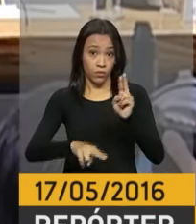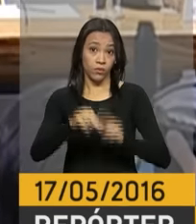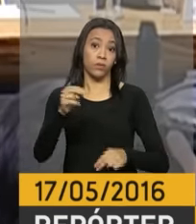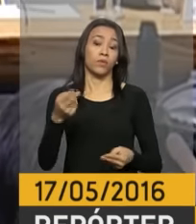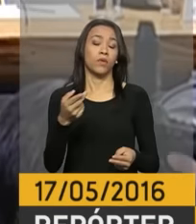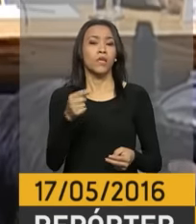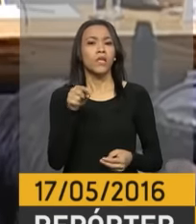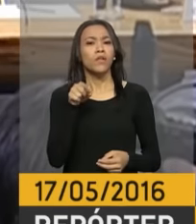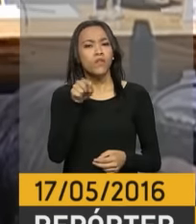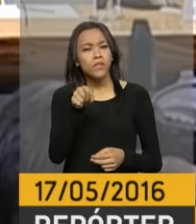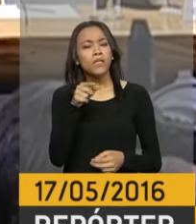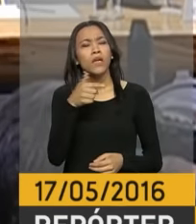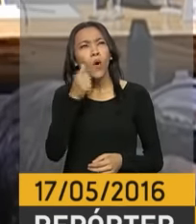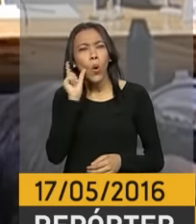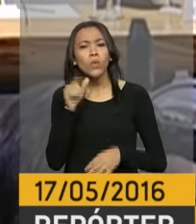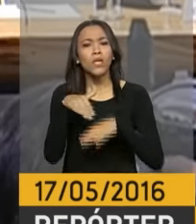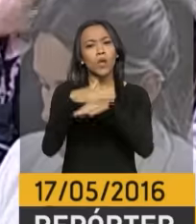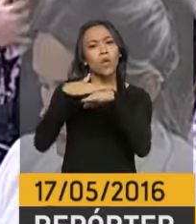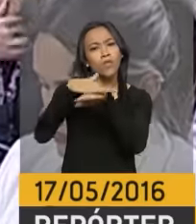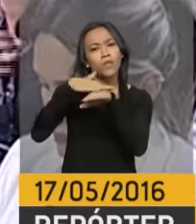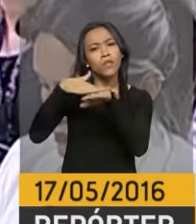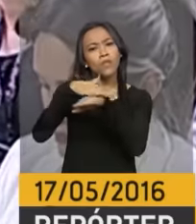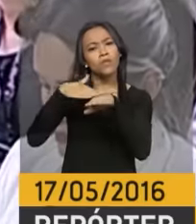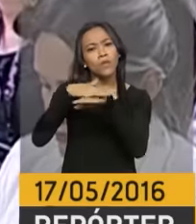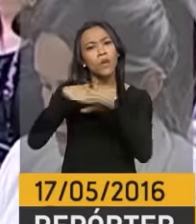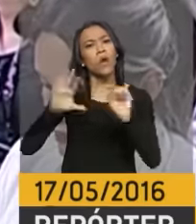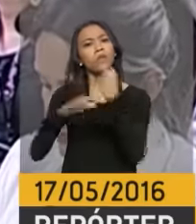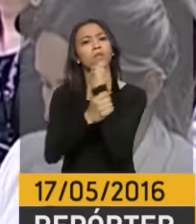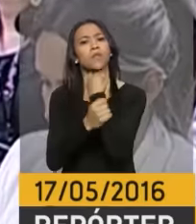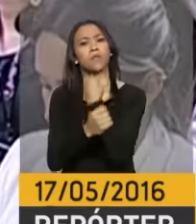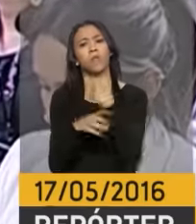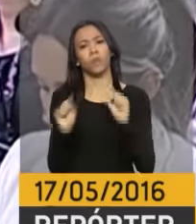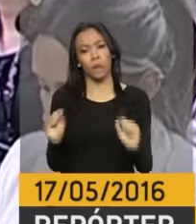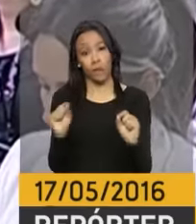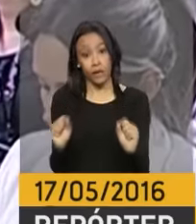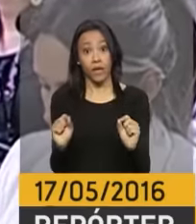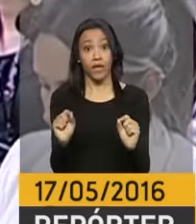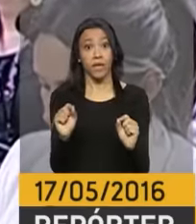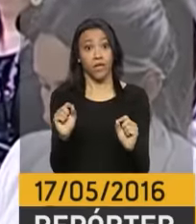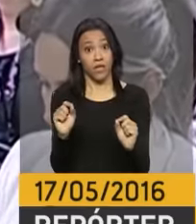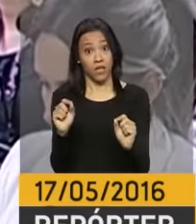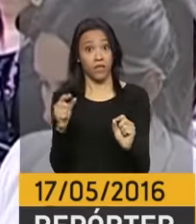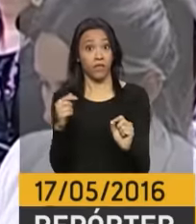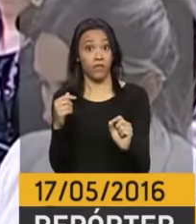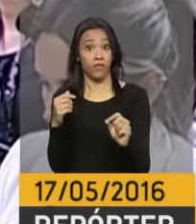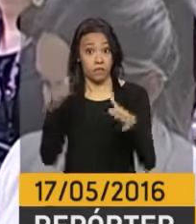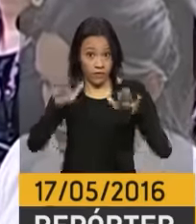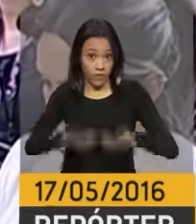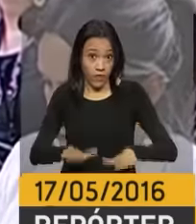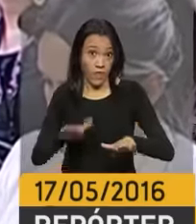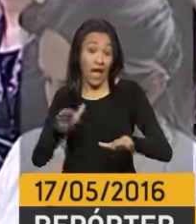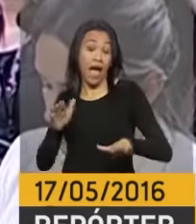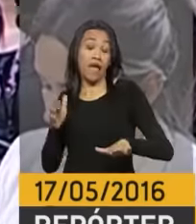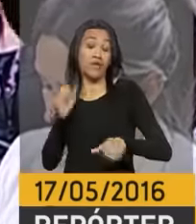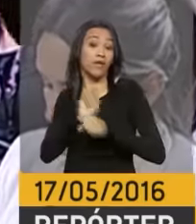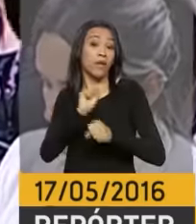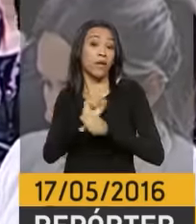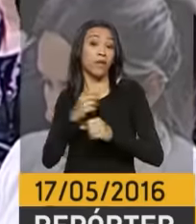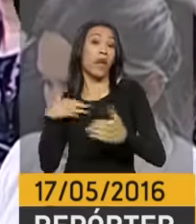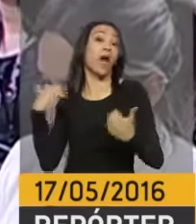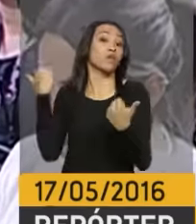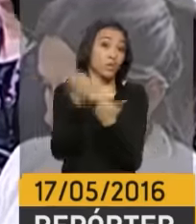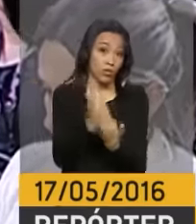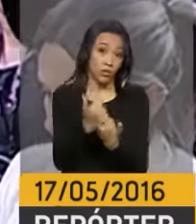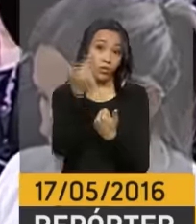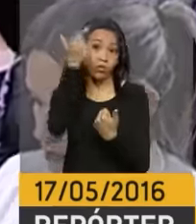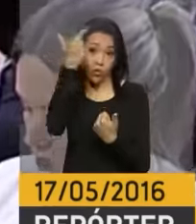Nesse momento o senhor conversou ontem com o Tombini, ele garantiu que ele fica até a substituição? E sobre contas públicas, eu queria